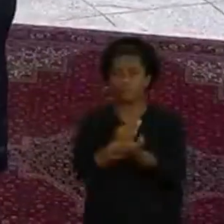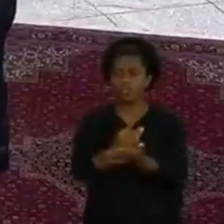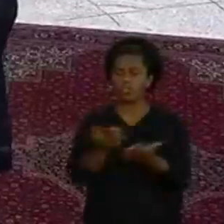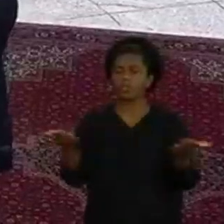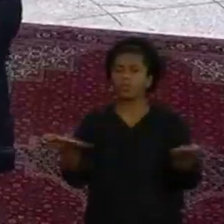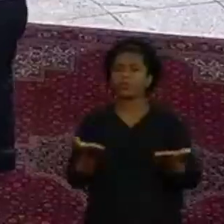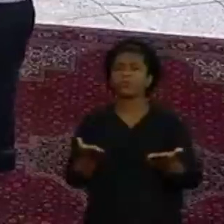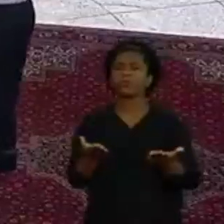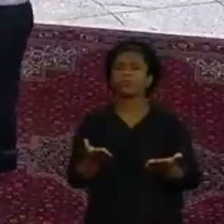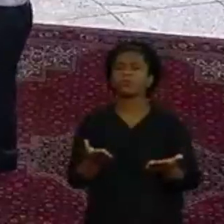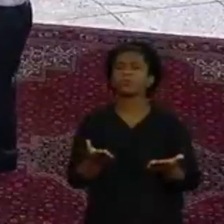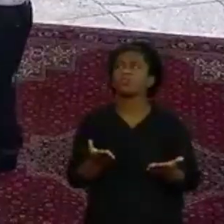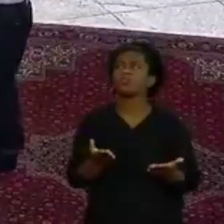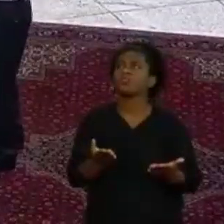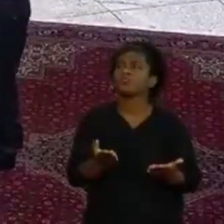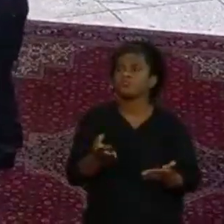vai